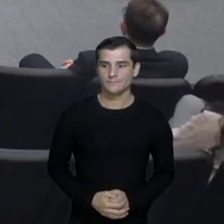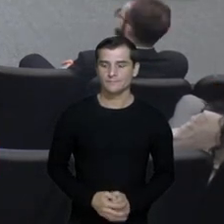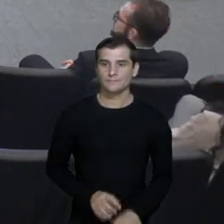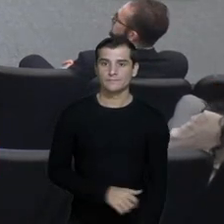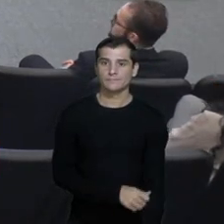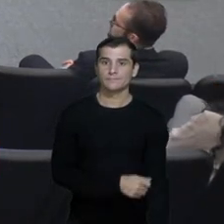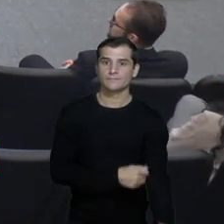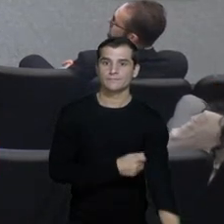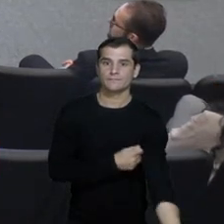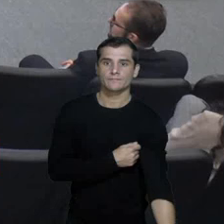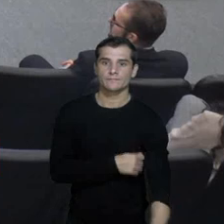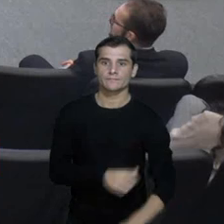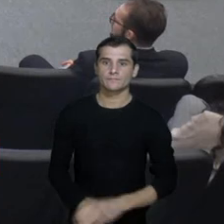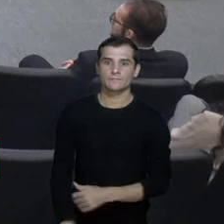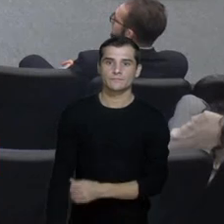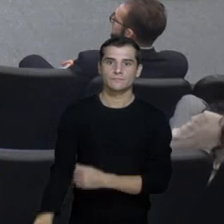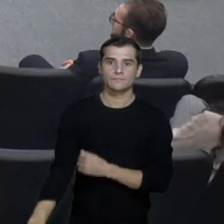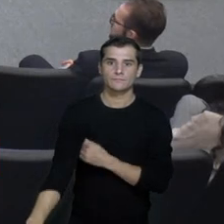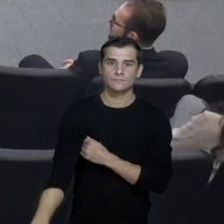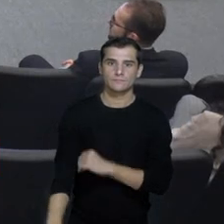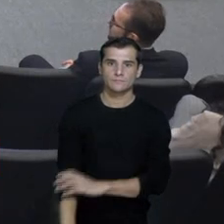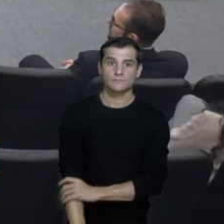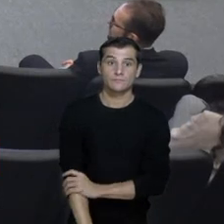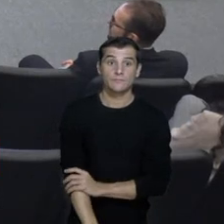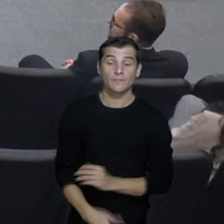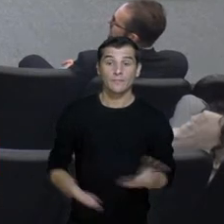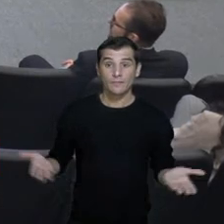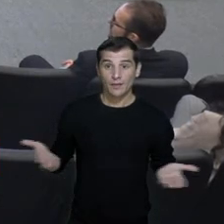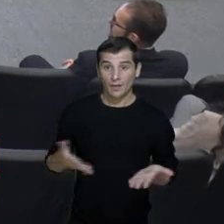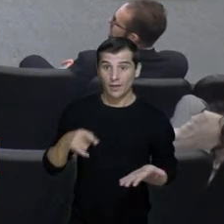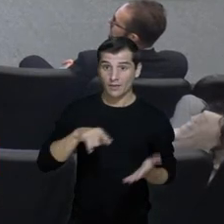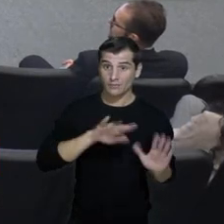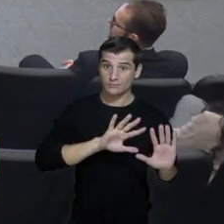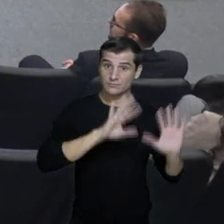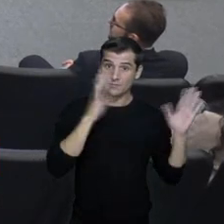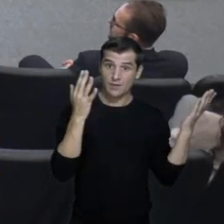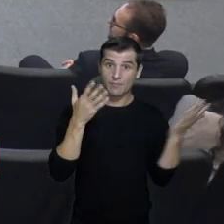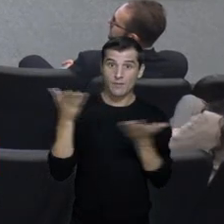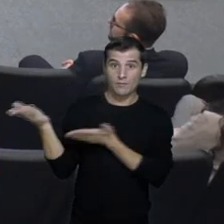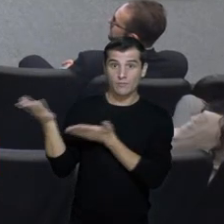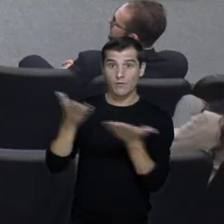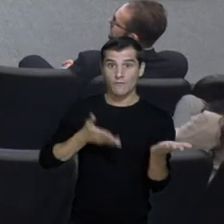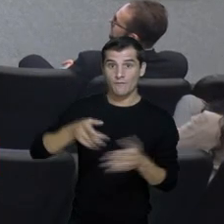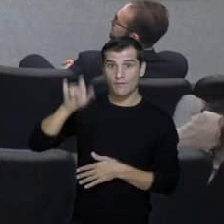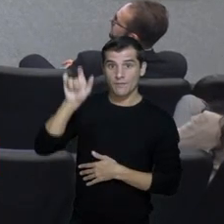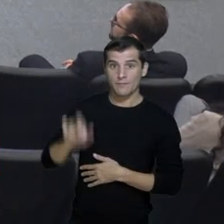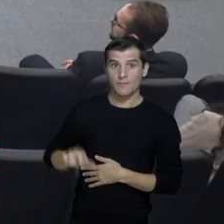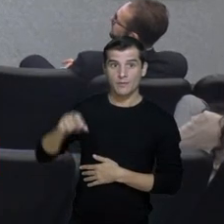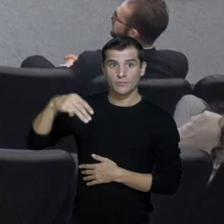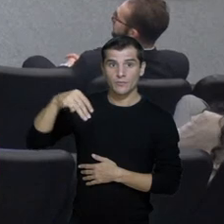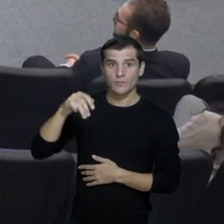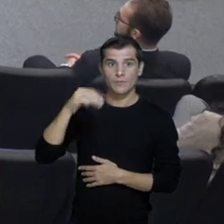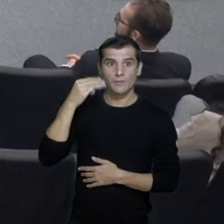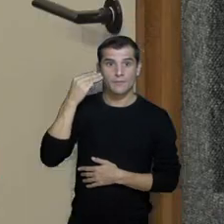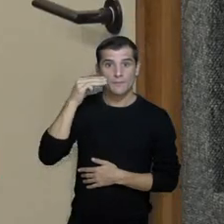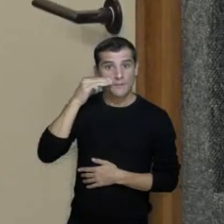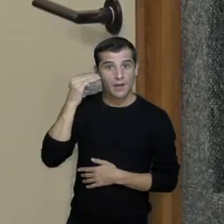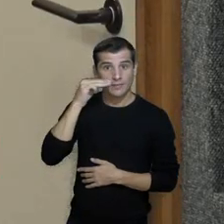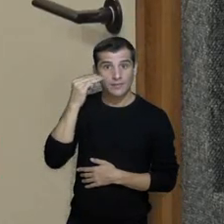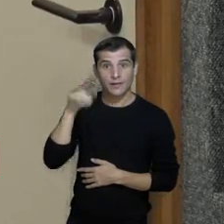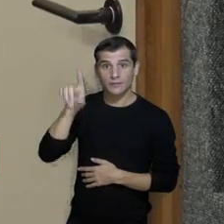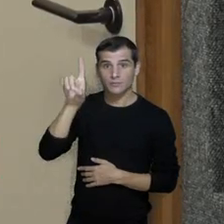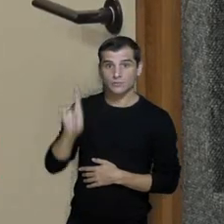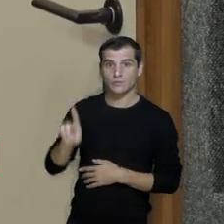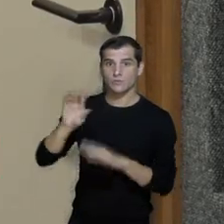Neto neste momento este cerimonial convida a senora Marlene fengle diretora da escola do Legislativo para abertura oficial do